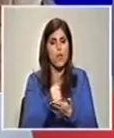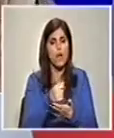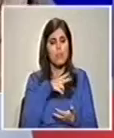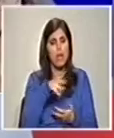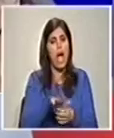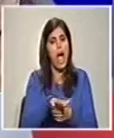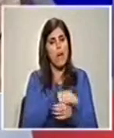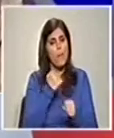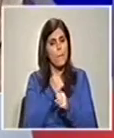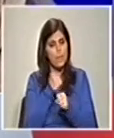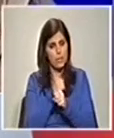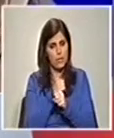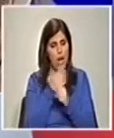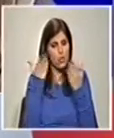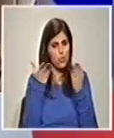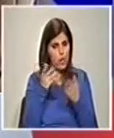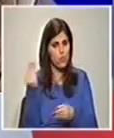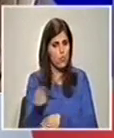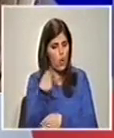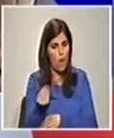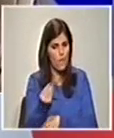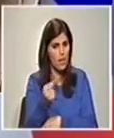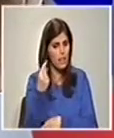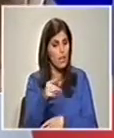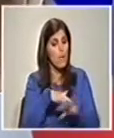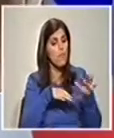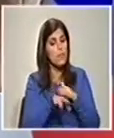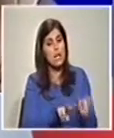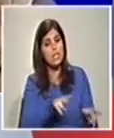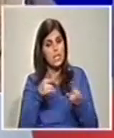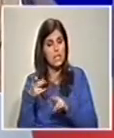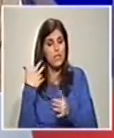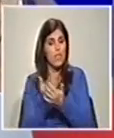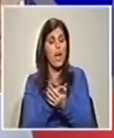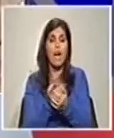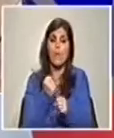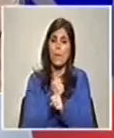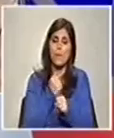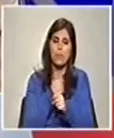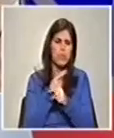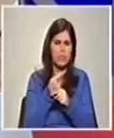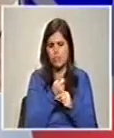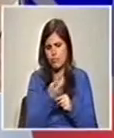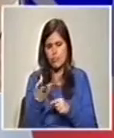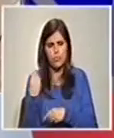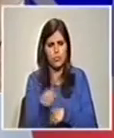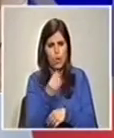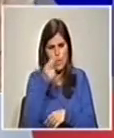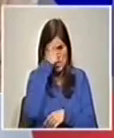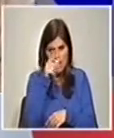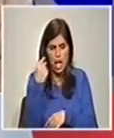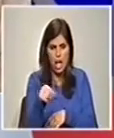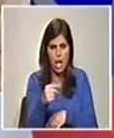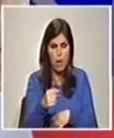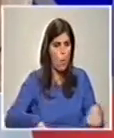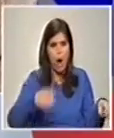Também na área do emprego. Portanto, para ajudar os jovens a encontrar uma formação alternativa que lhes permita chegar ao emprego, porque existem imensos jovens licenciados, por exemplo, que não